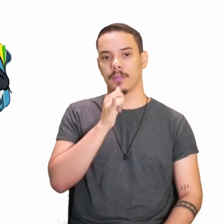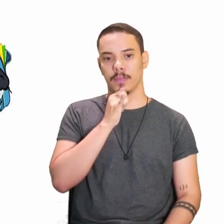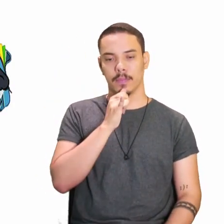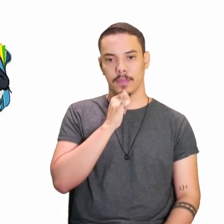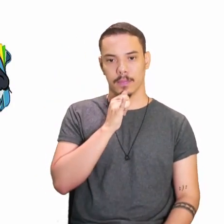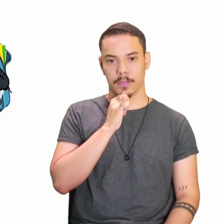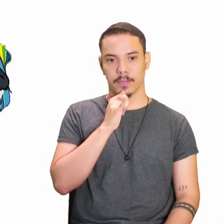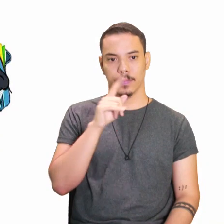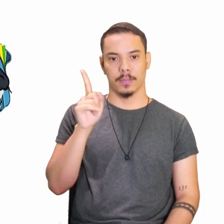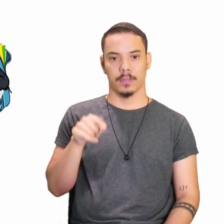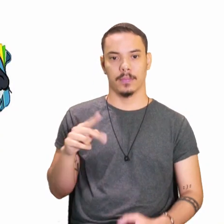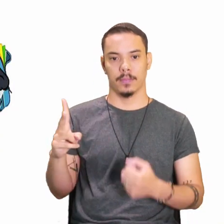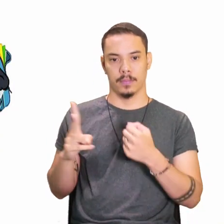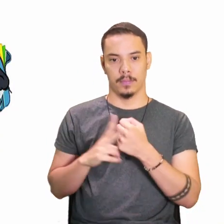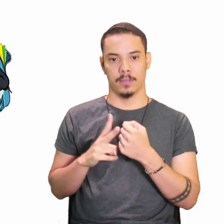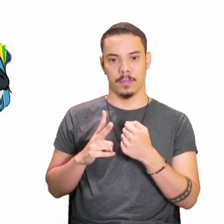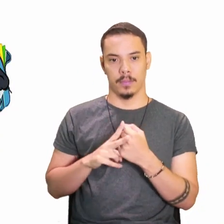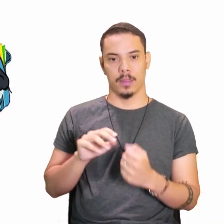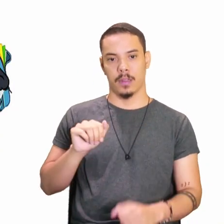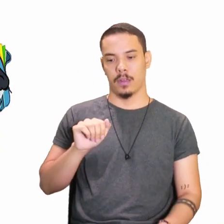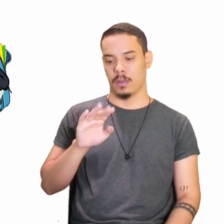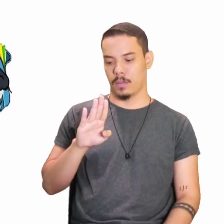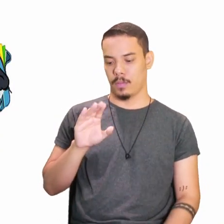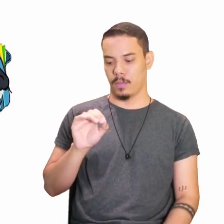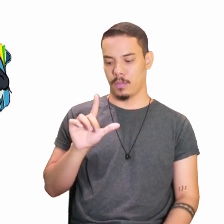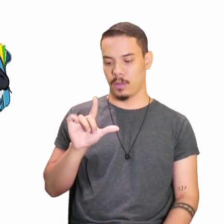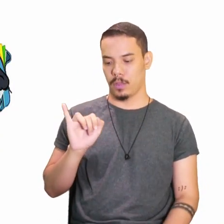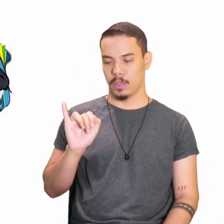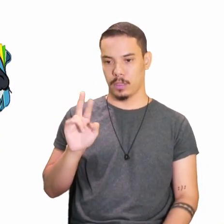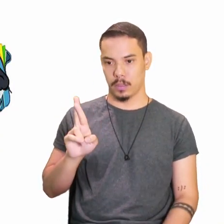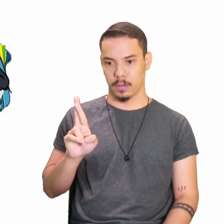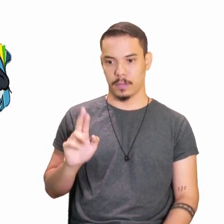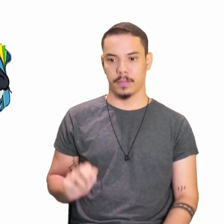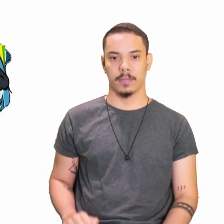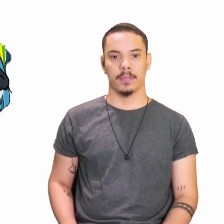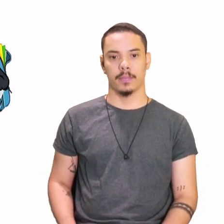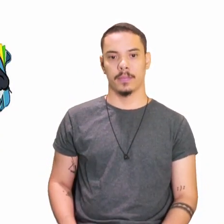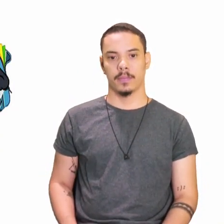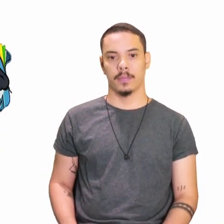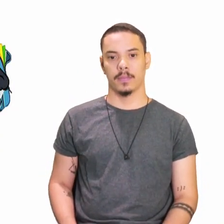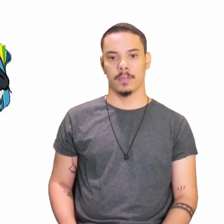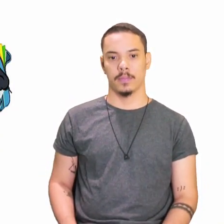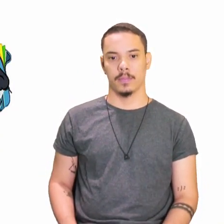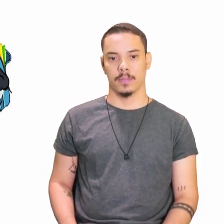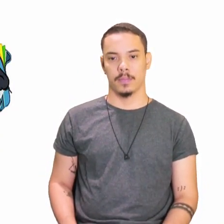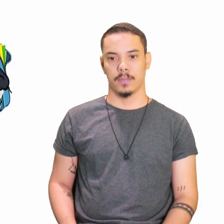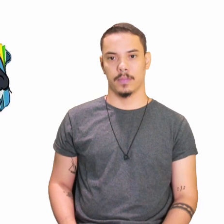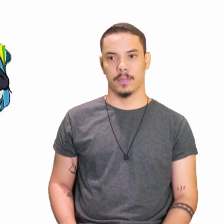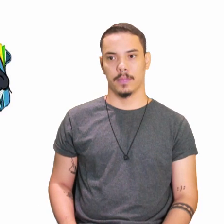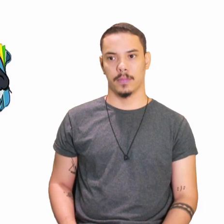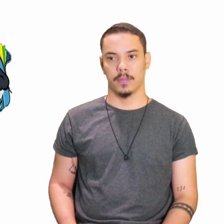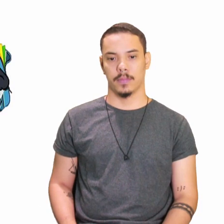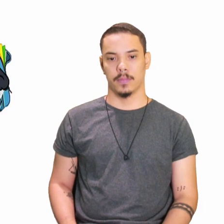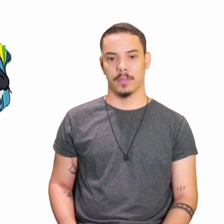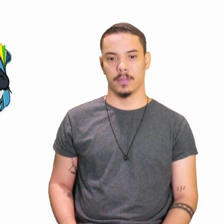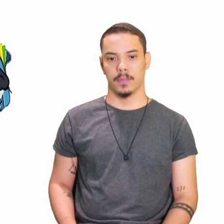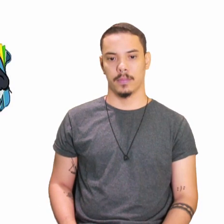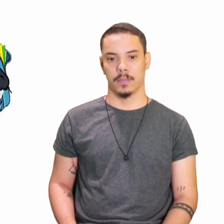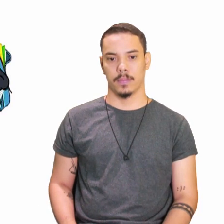indicativo verbo abolir então na primeira não tem começa a partir da segunda tua abolhes